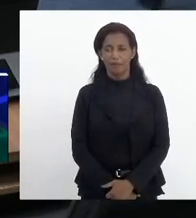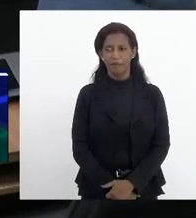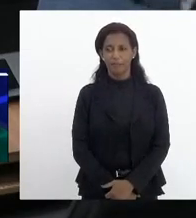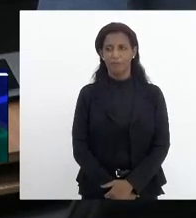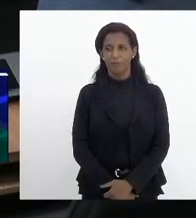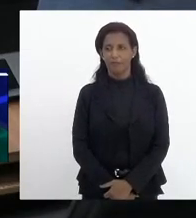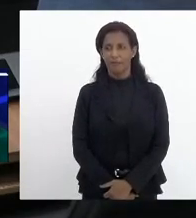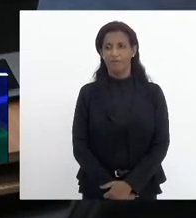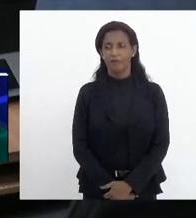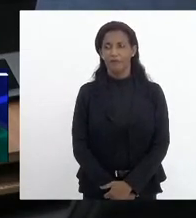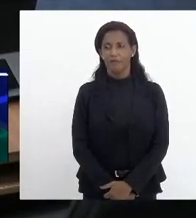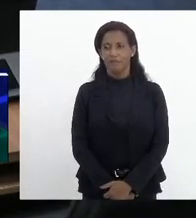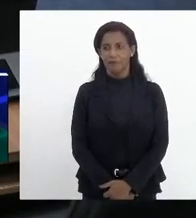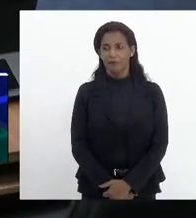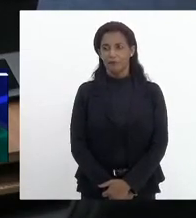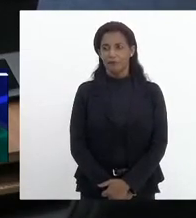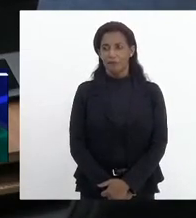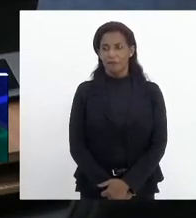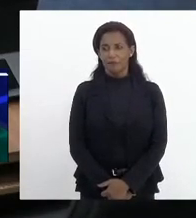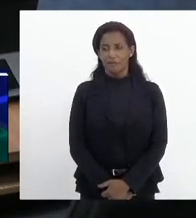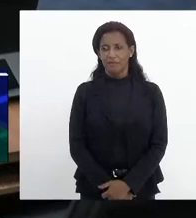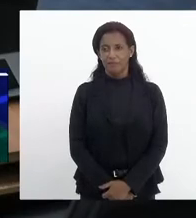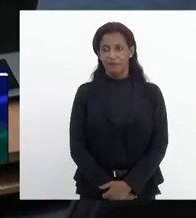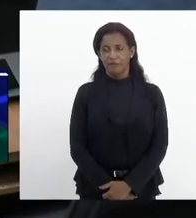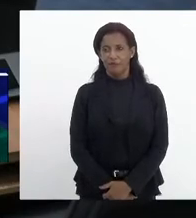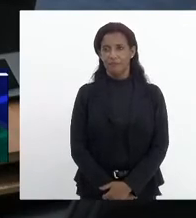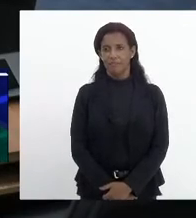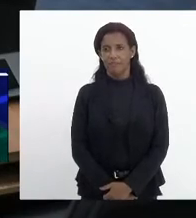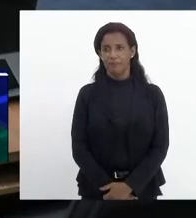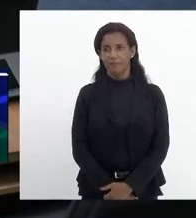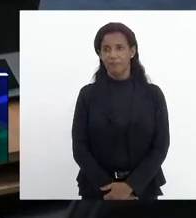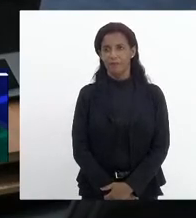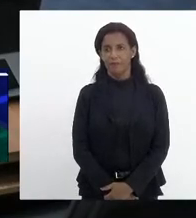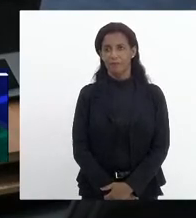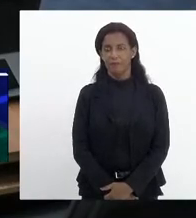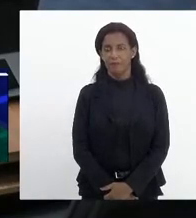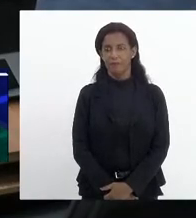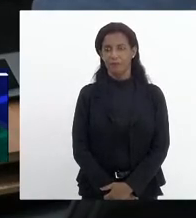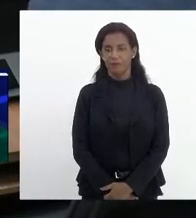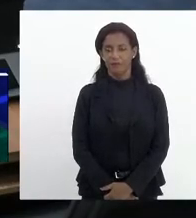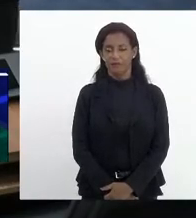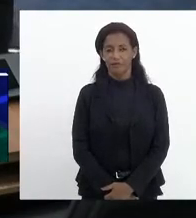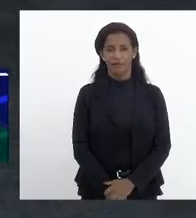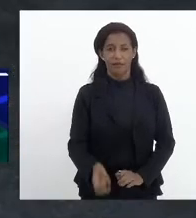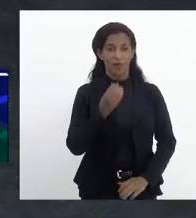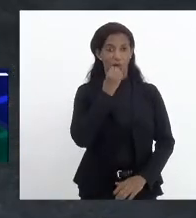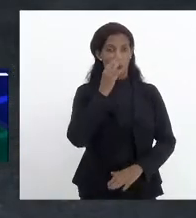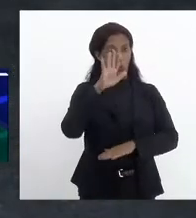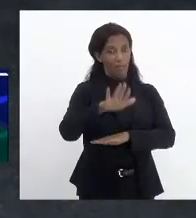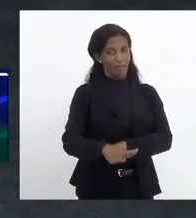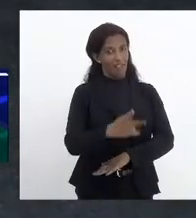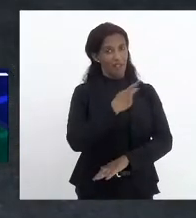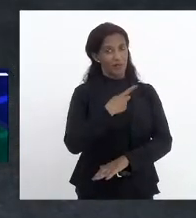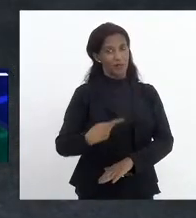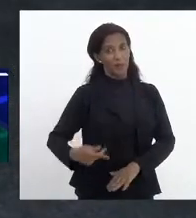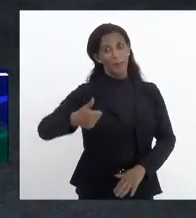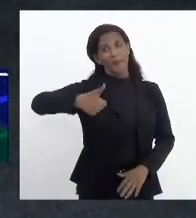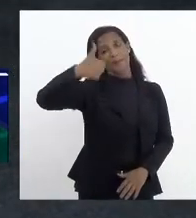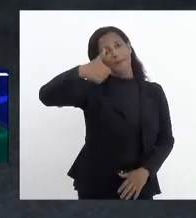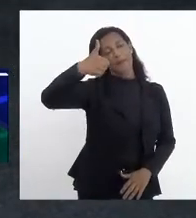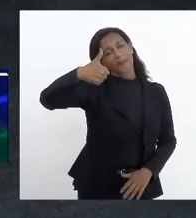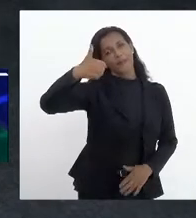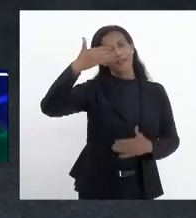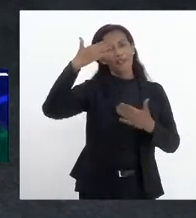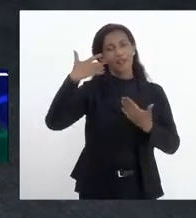Mônica, Boa tarde, presidente. Em primeiro lugar, eu